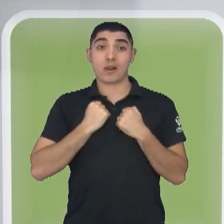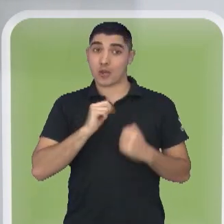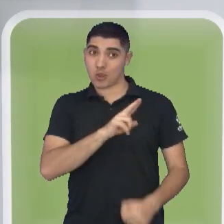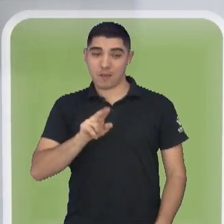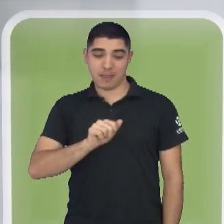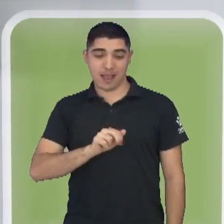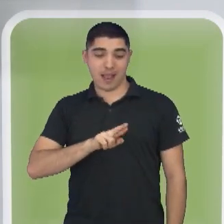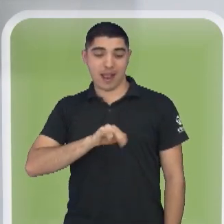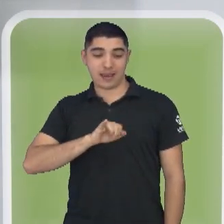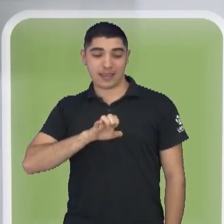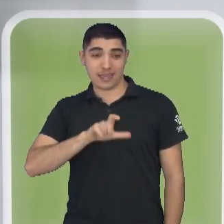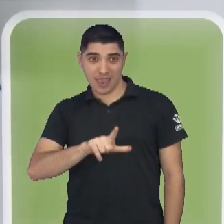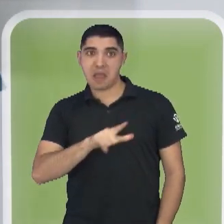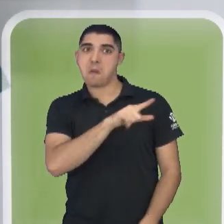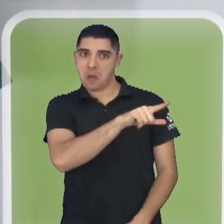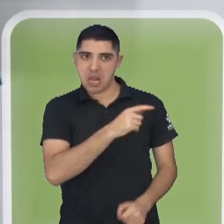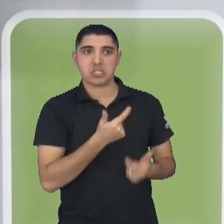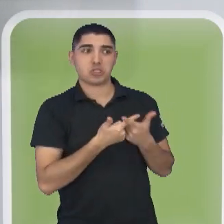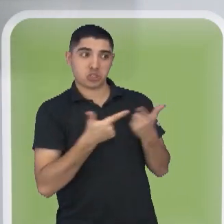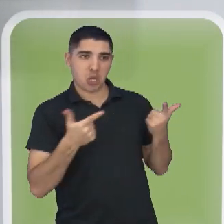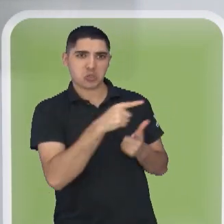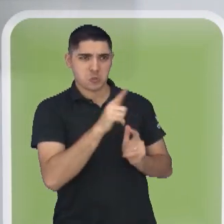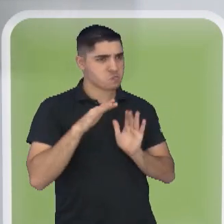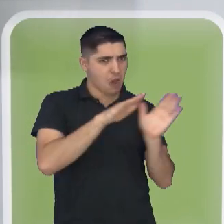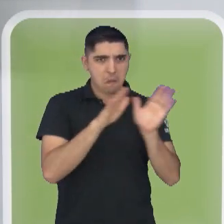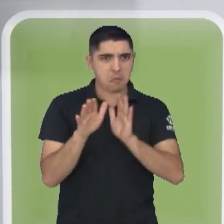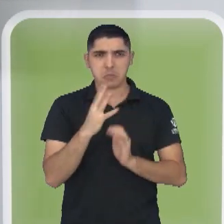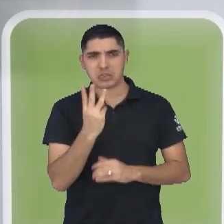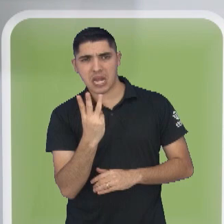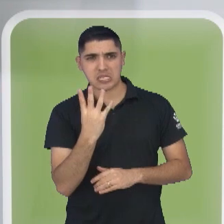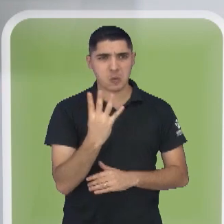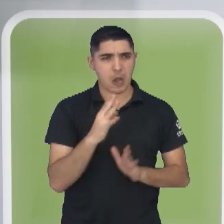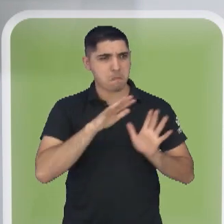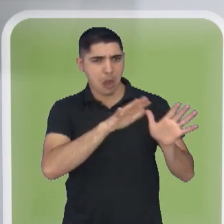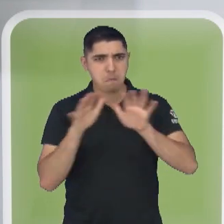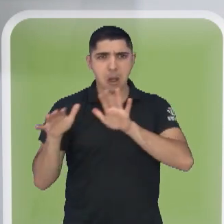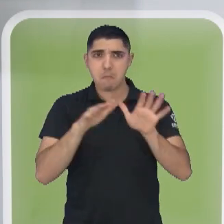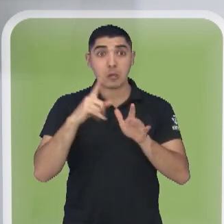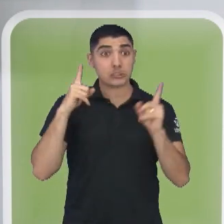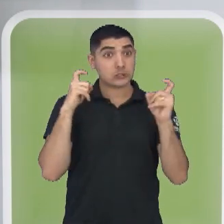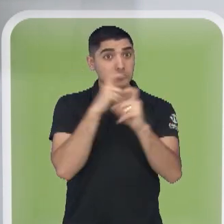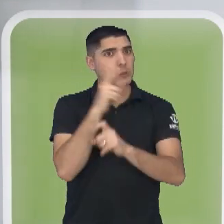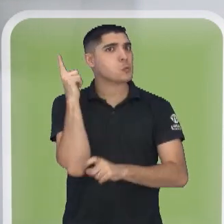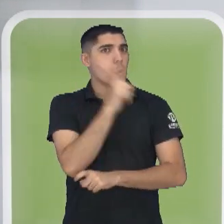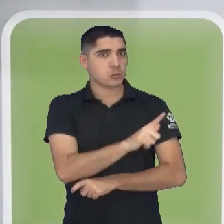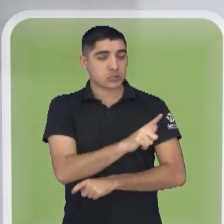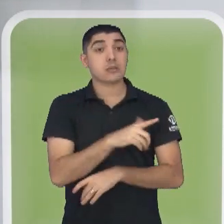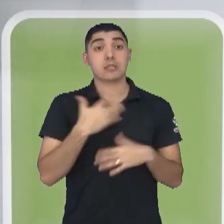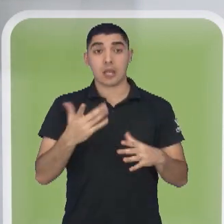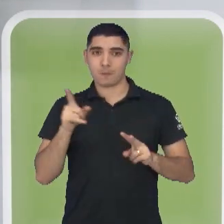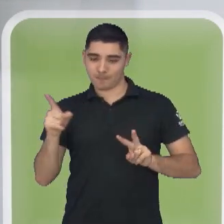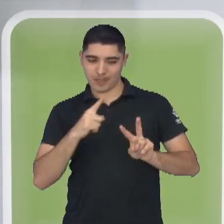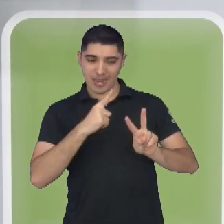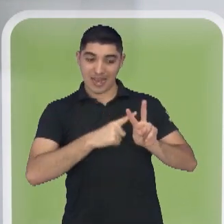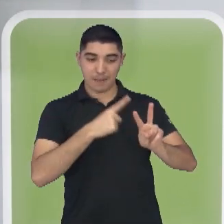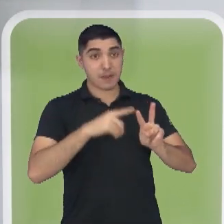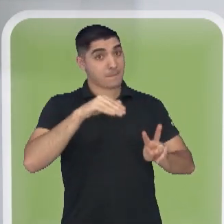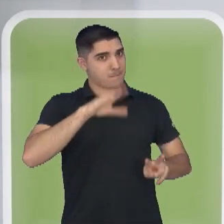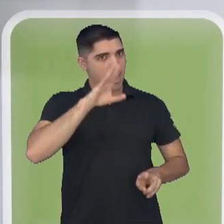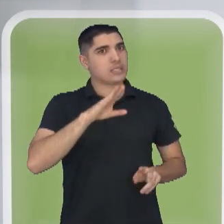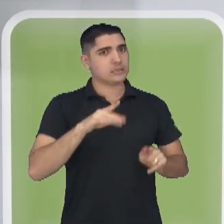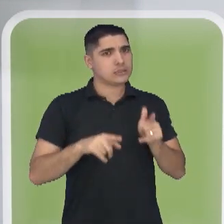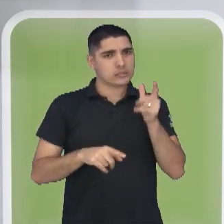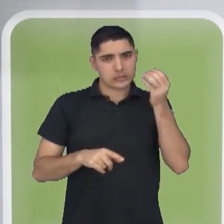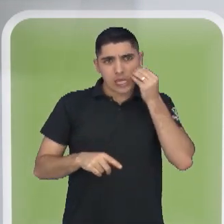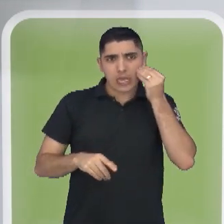primeiro tempo, com 3, 4 grandes defesas. Eu acho que o Capivariano pressionou mais, o São José teve mais chances